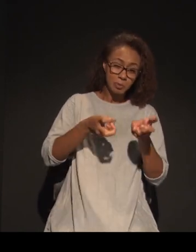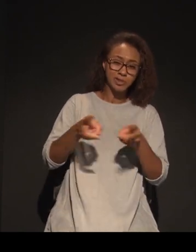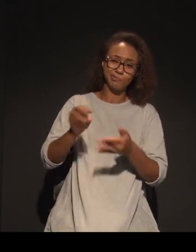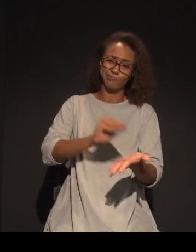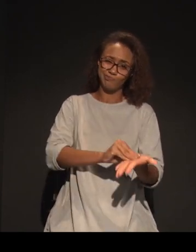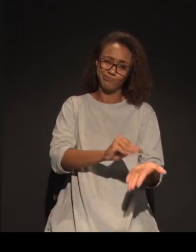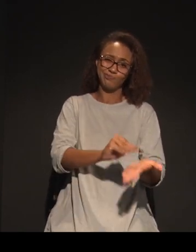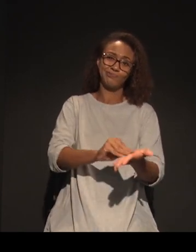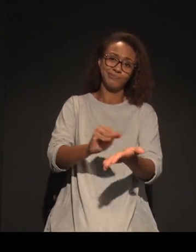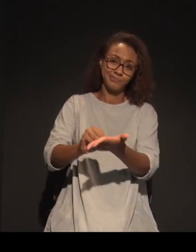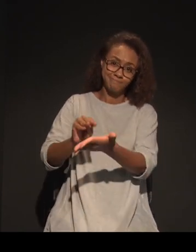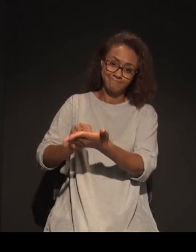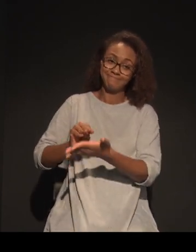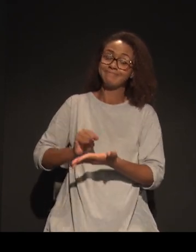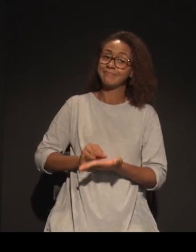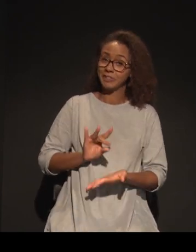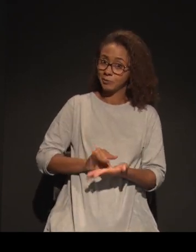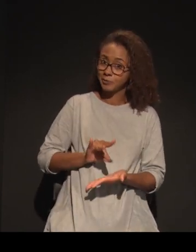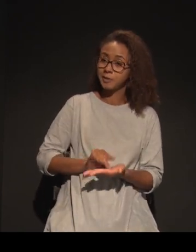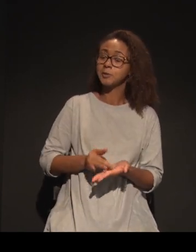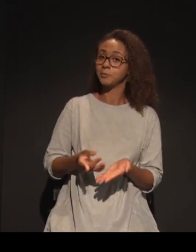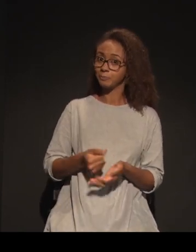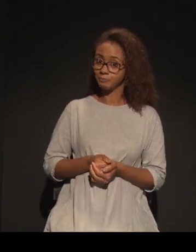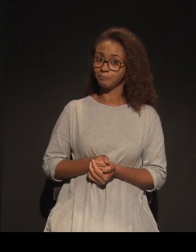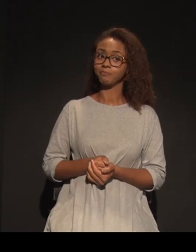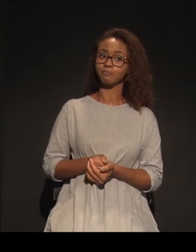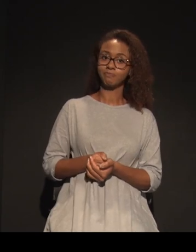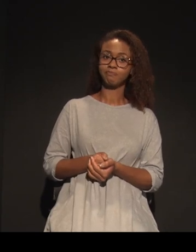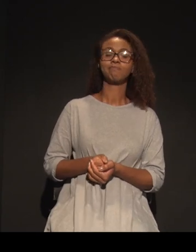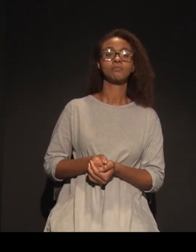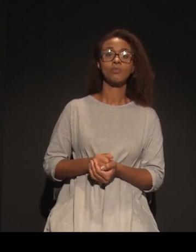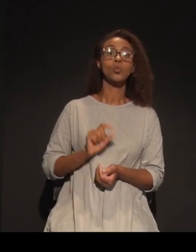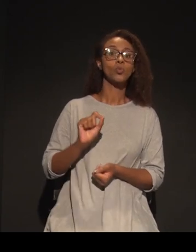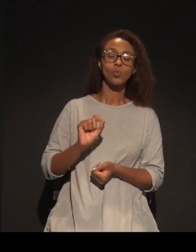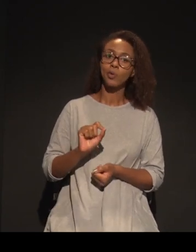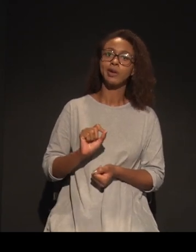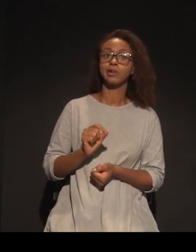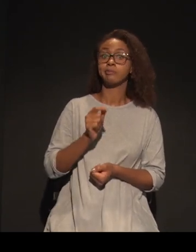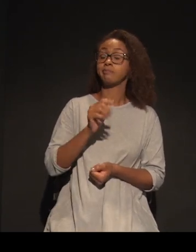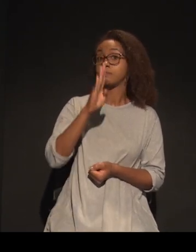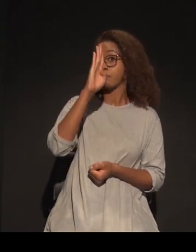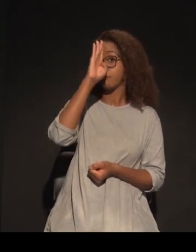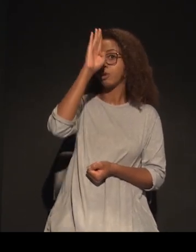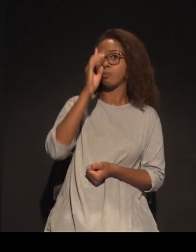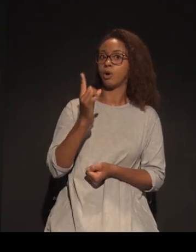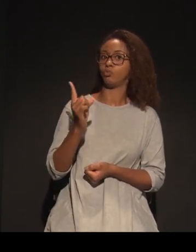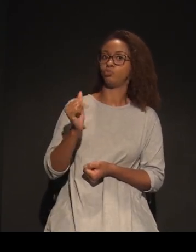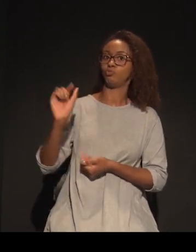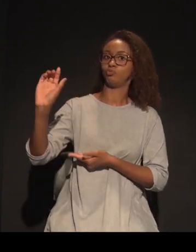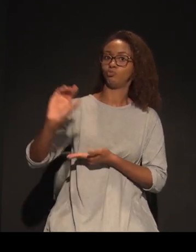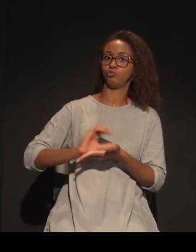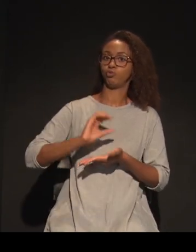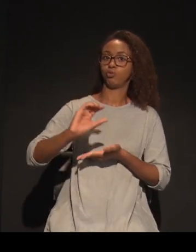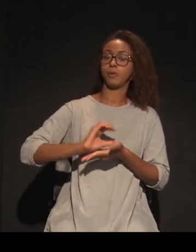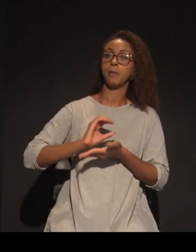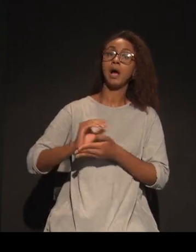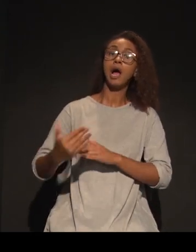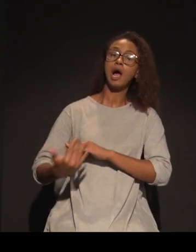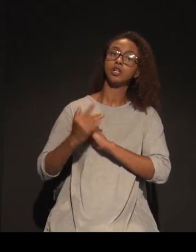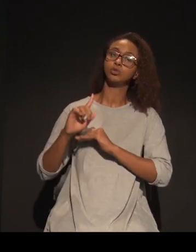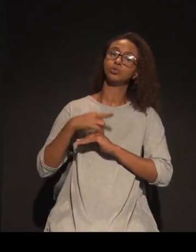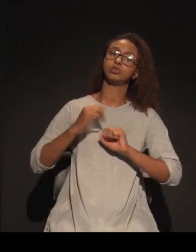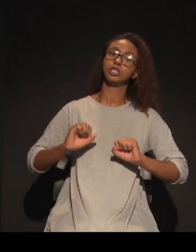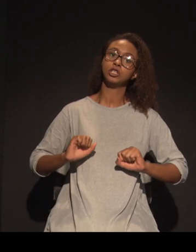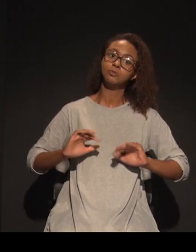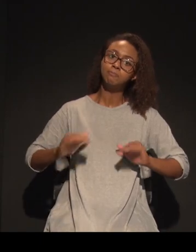mesmo sabe é de de financiamentos principalmente é pra lá fortalecimento mesmo